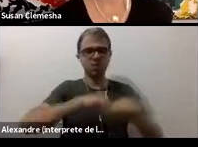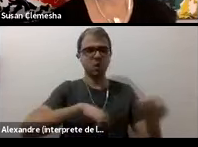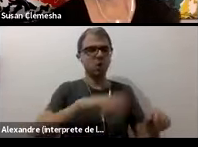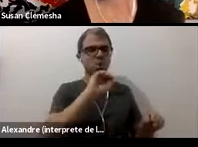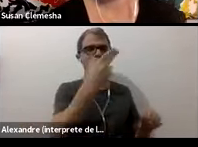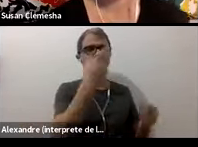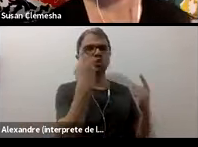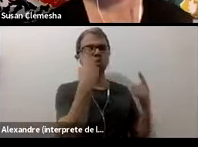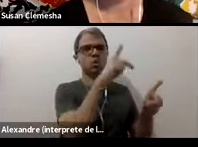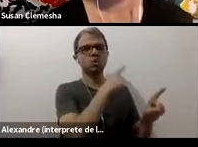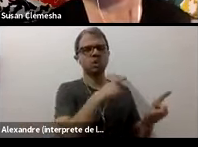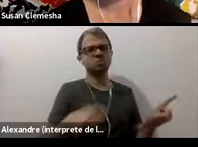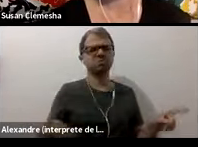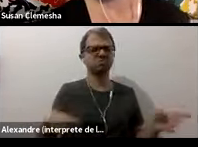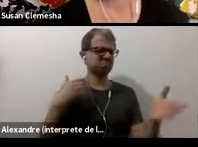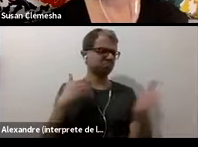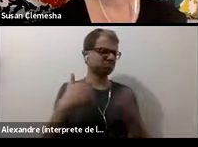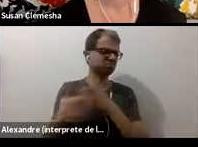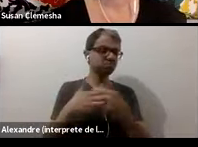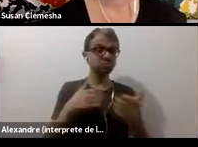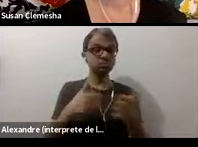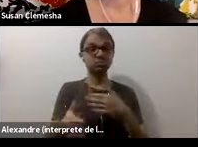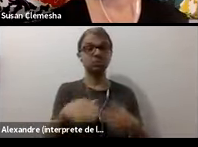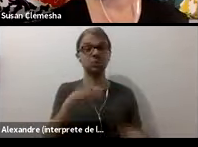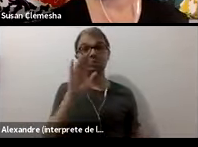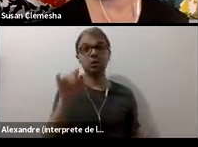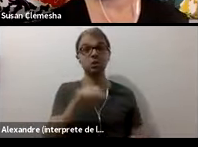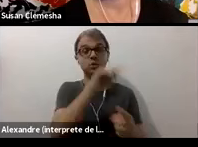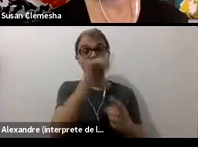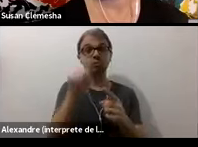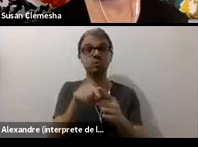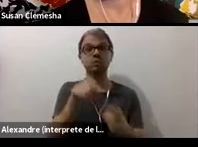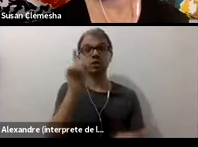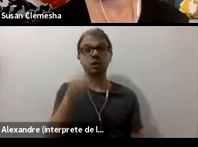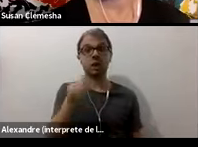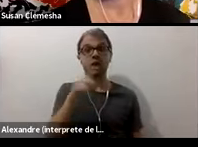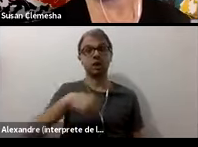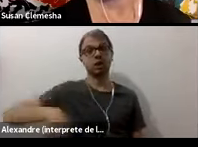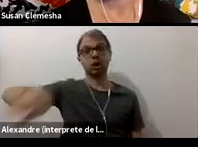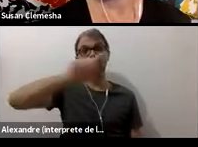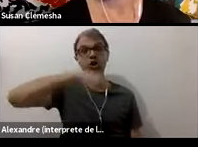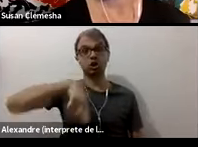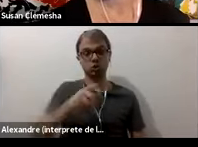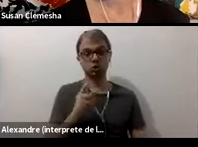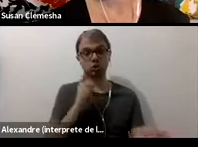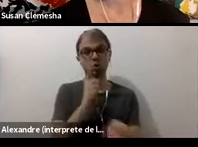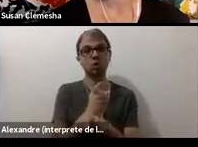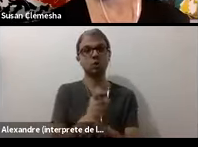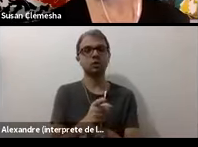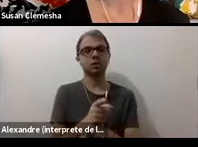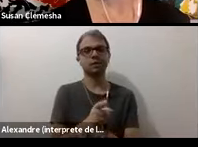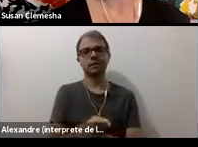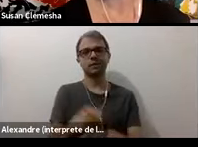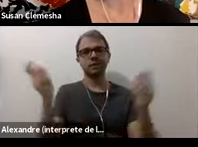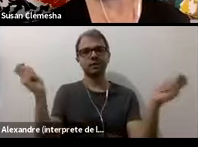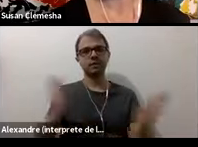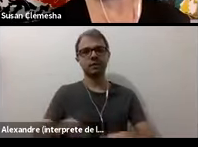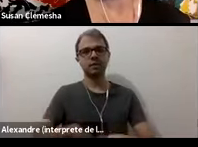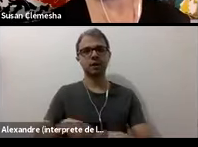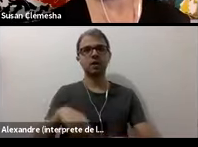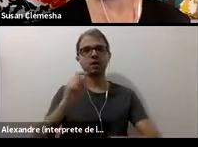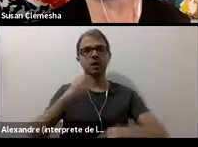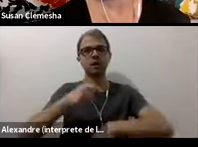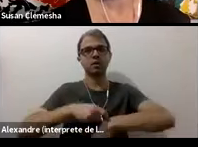vocês quiserem protestar. A ideia é que a gente se reúna para poder, no mundo inteiro, compartilhar esse momento